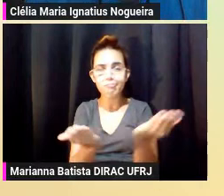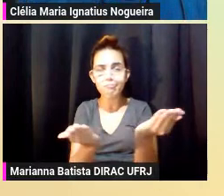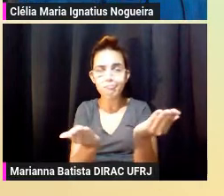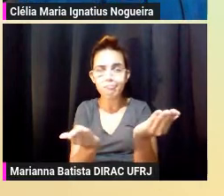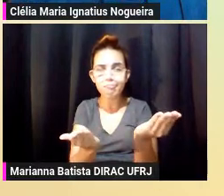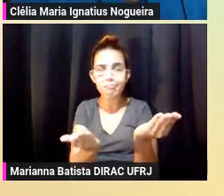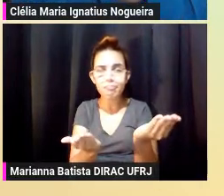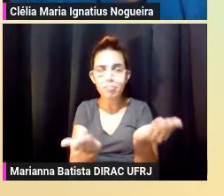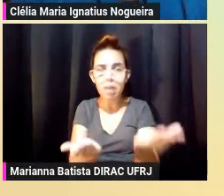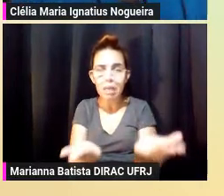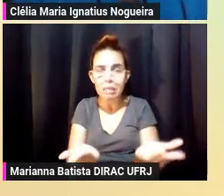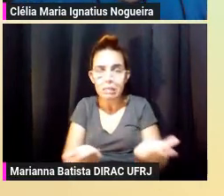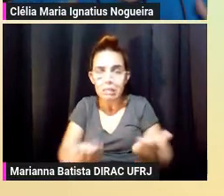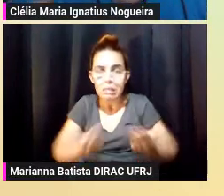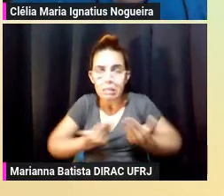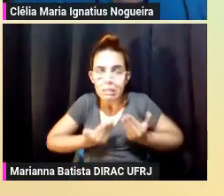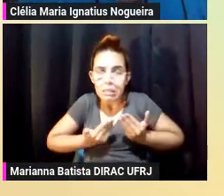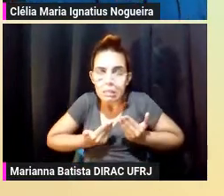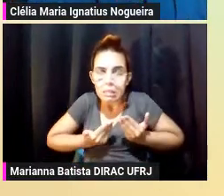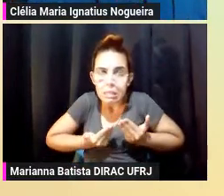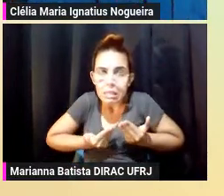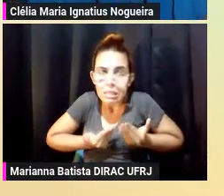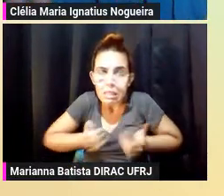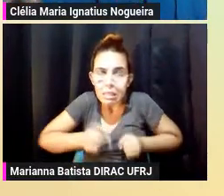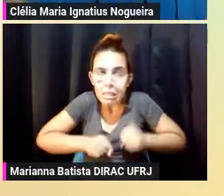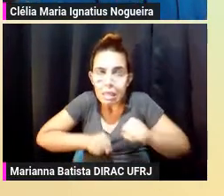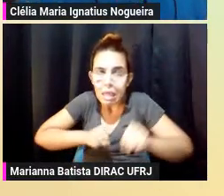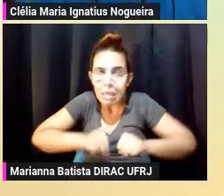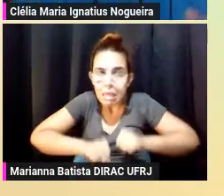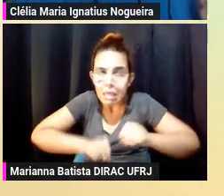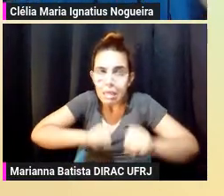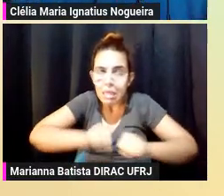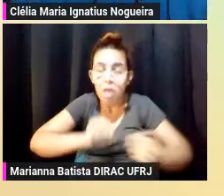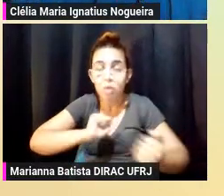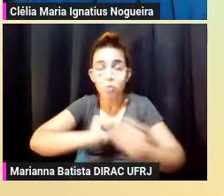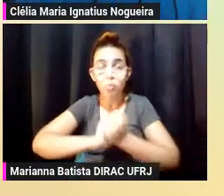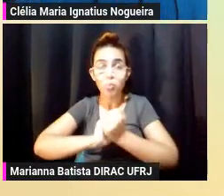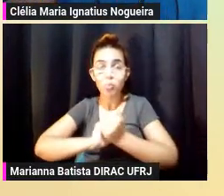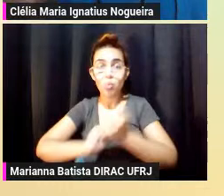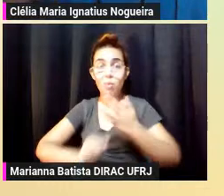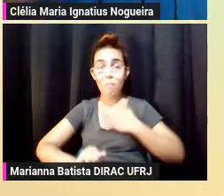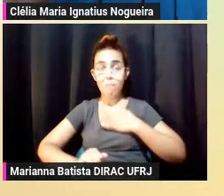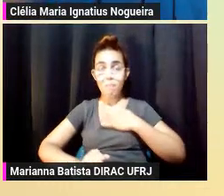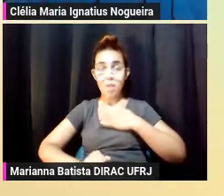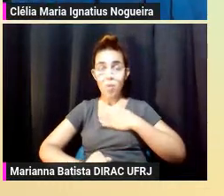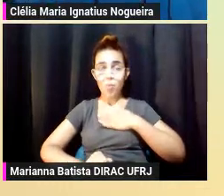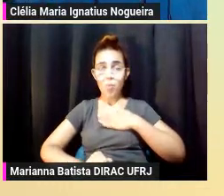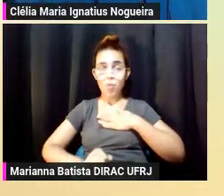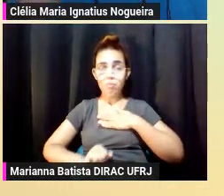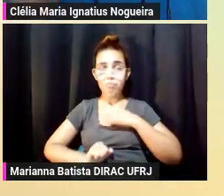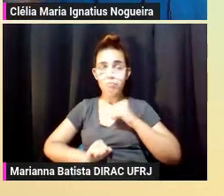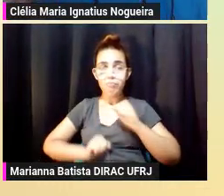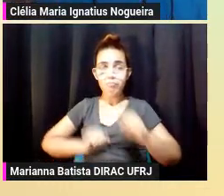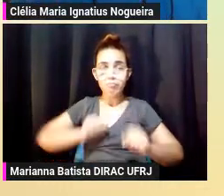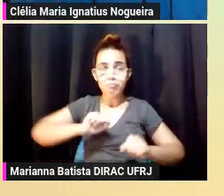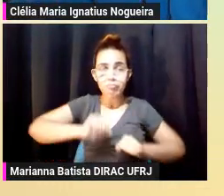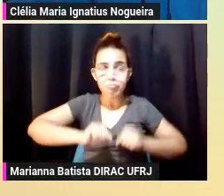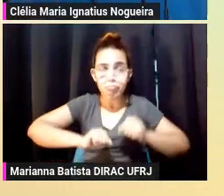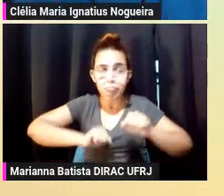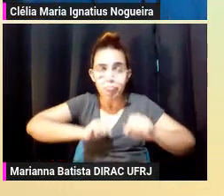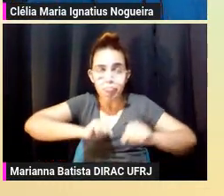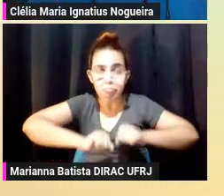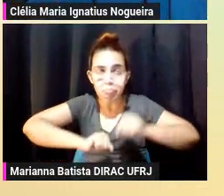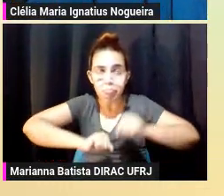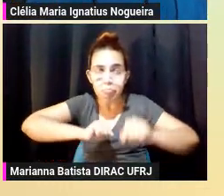de 4, pendurava ela nessa roupa, e eu engatinhava e ia mudando a perninha, o bracinho